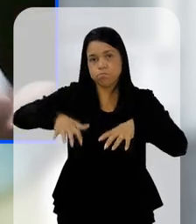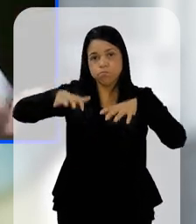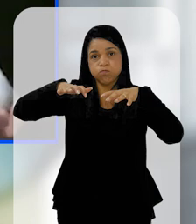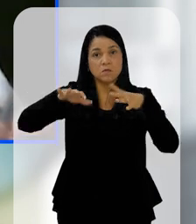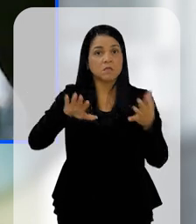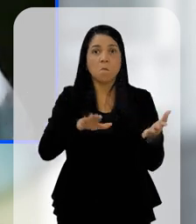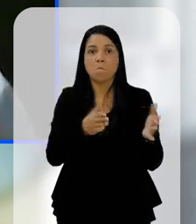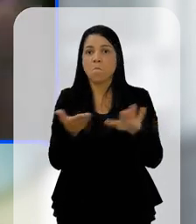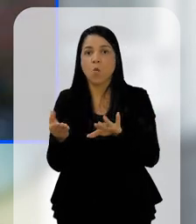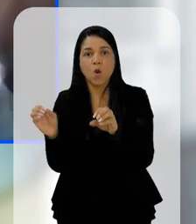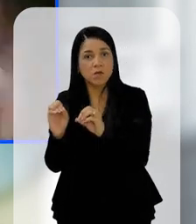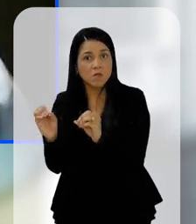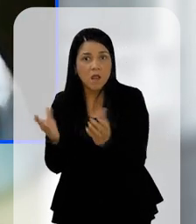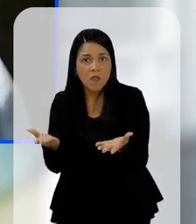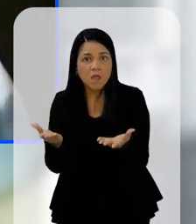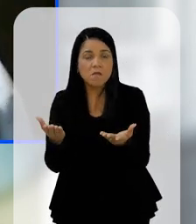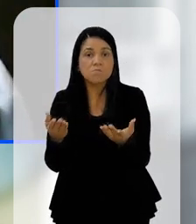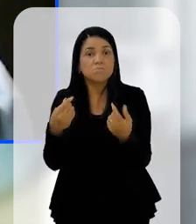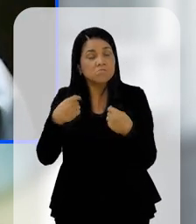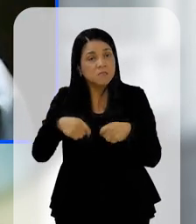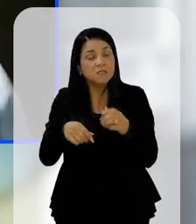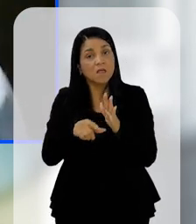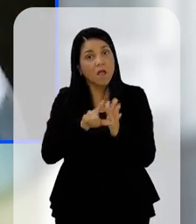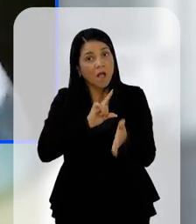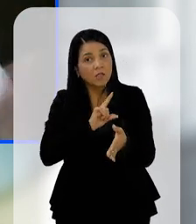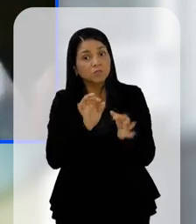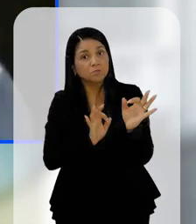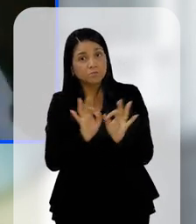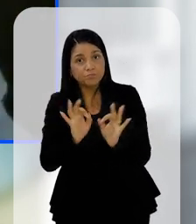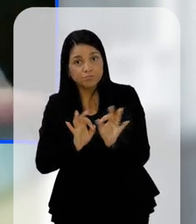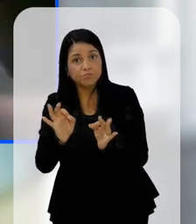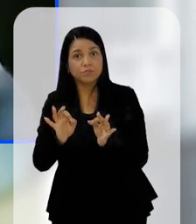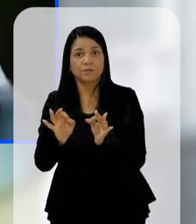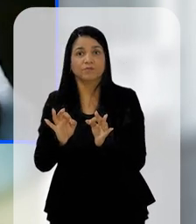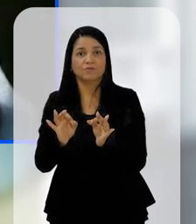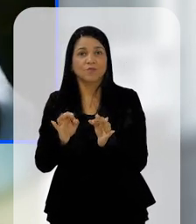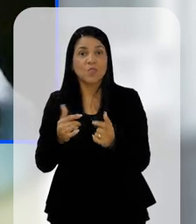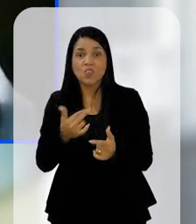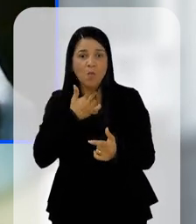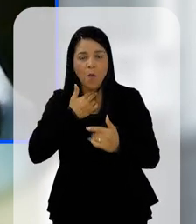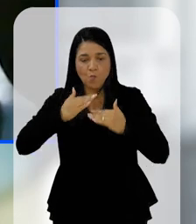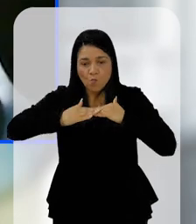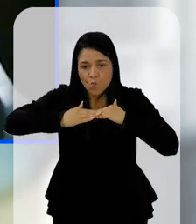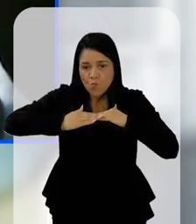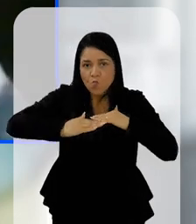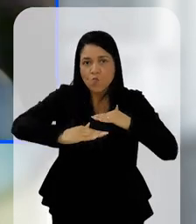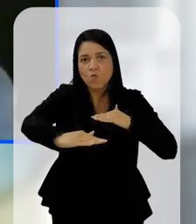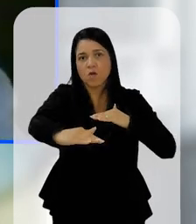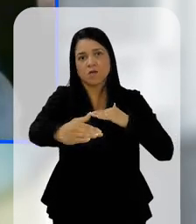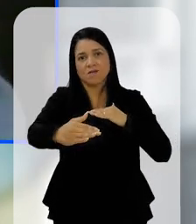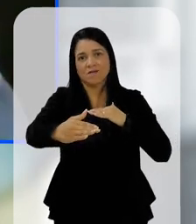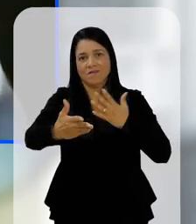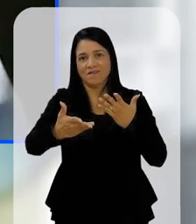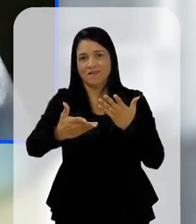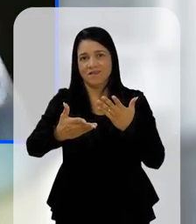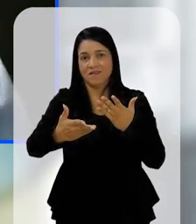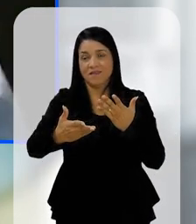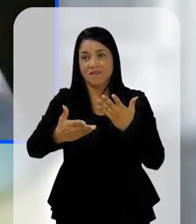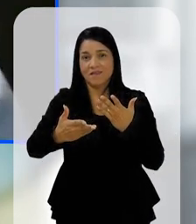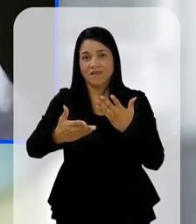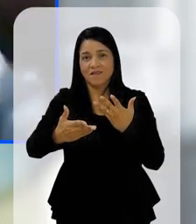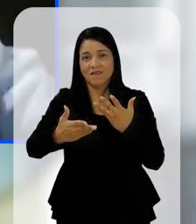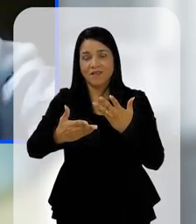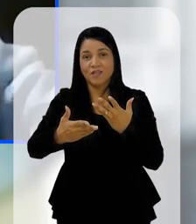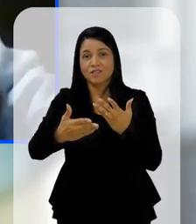sem matar todo mundo, sem submergir, né? E para isso você não pode ser tudo asfaltado. Você tem que ter